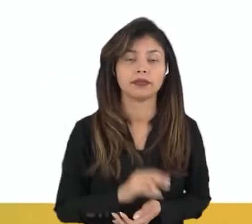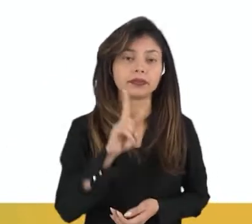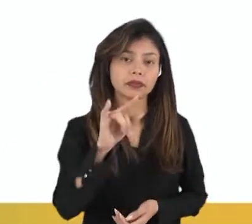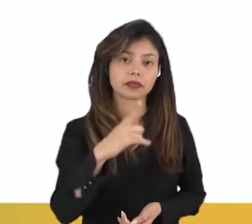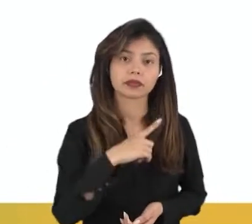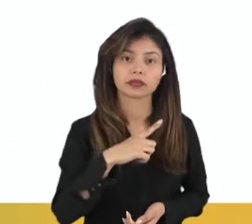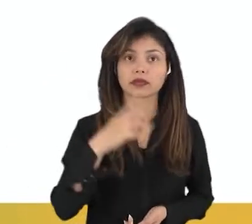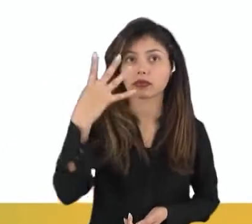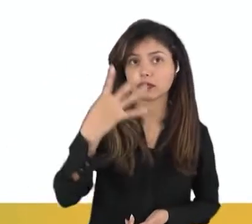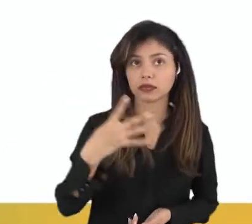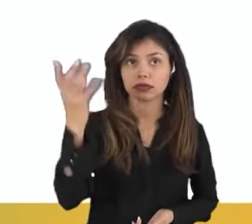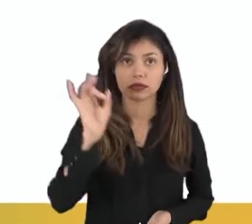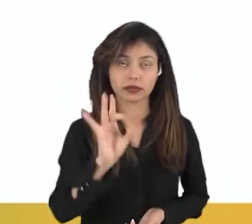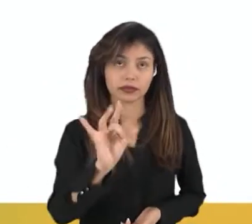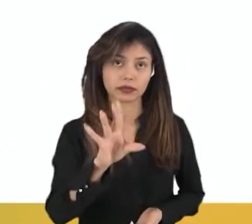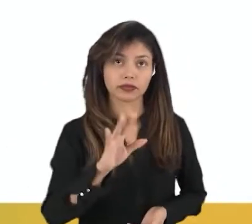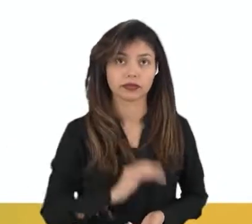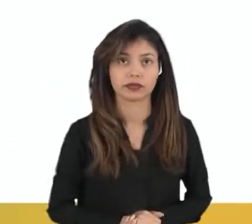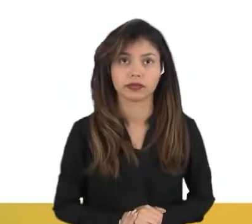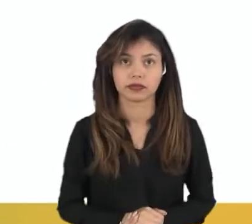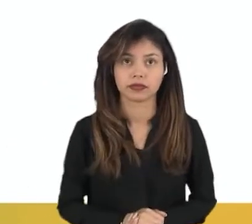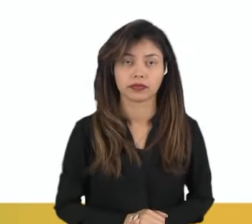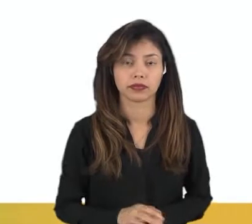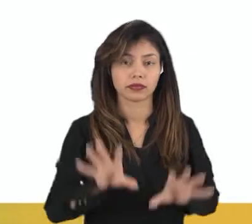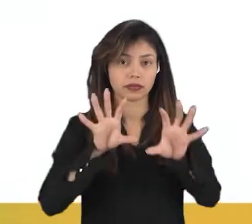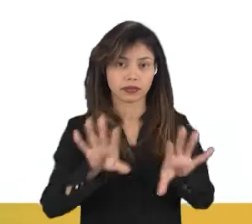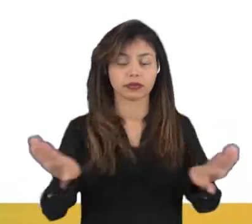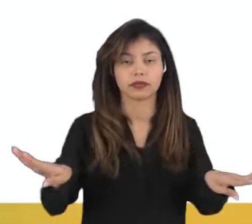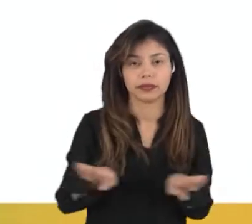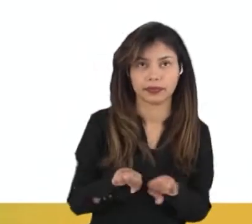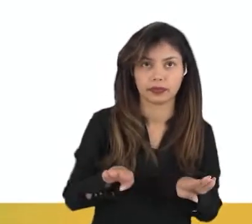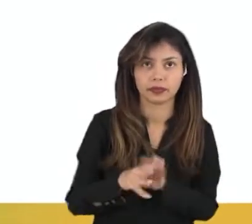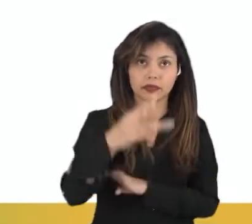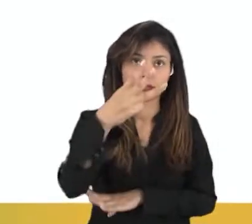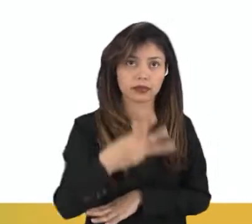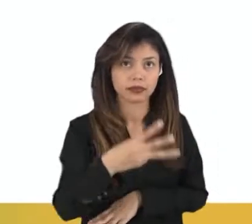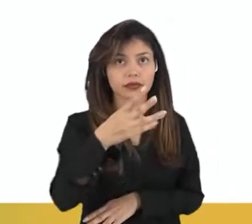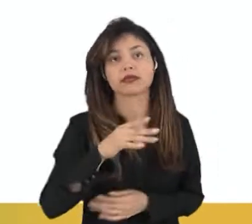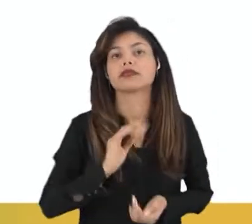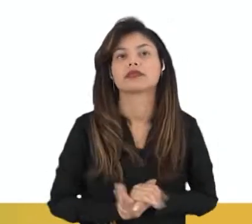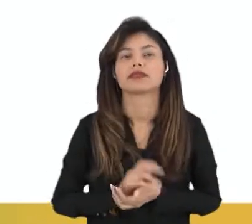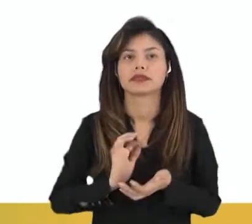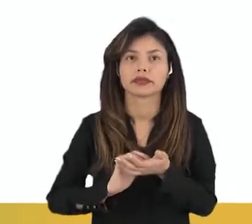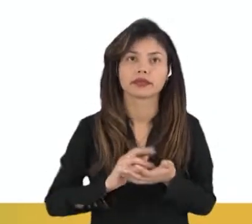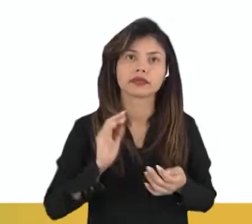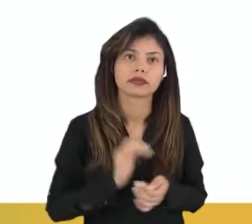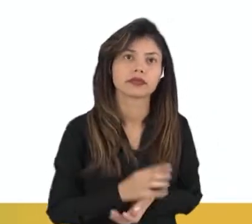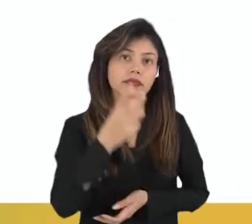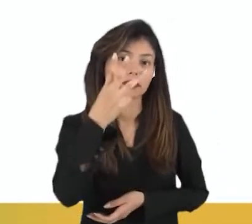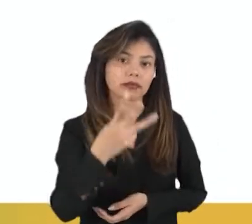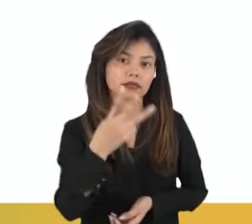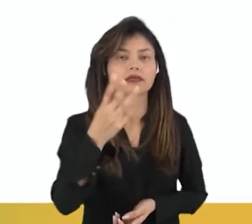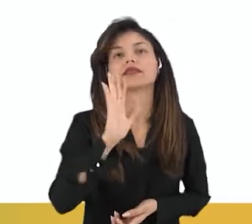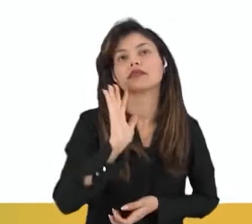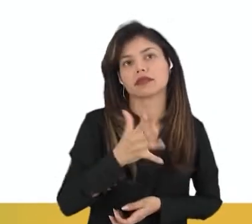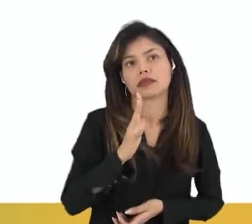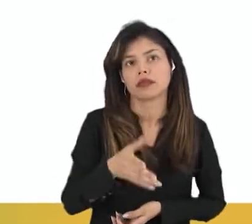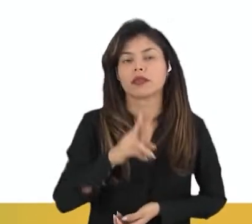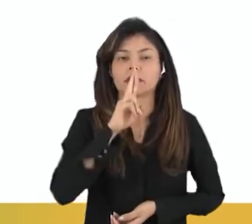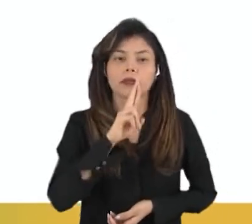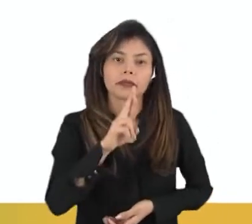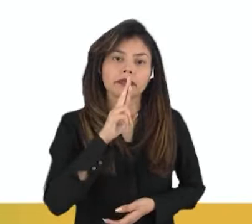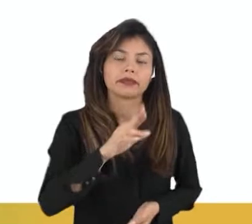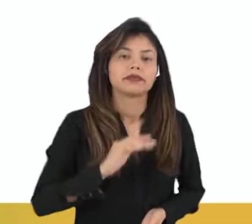temos apenas 4 possibilidades. Assim também no terceiro dígito, teremos apenas 3 possibilidades, já que já gastamos